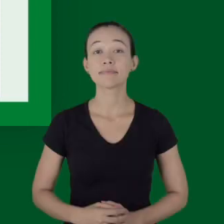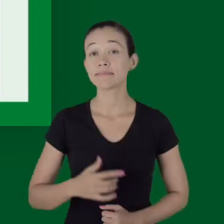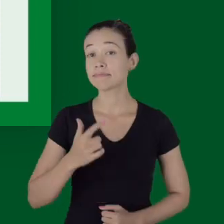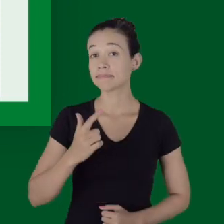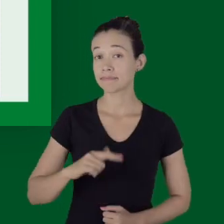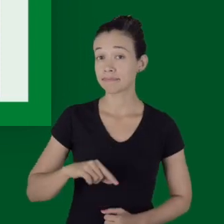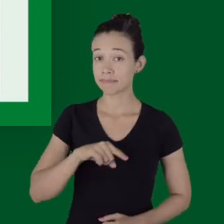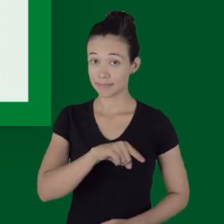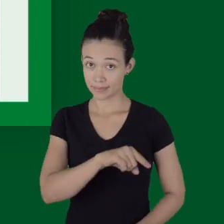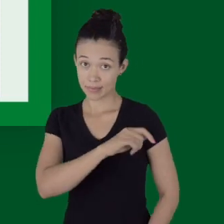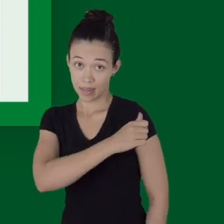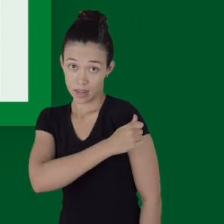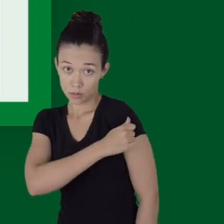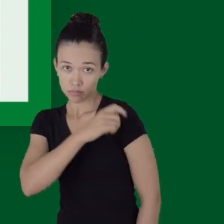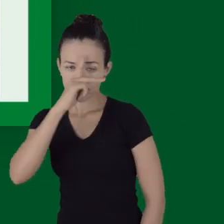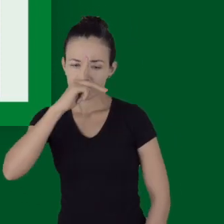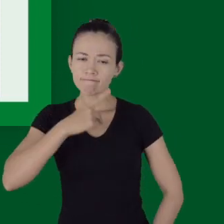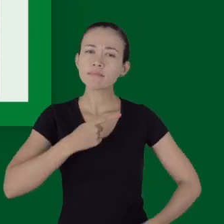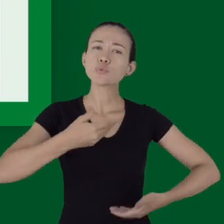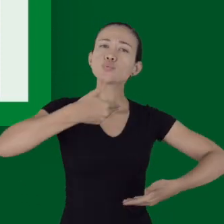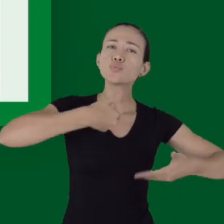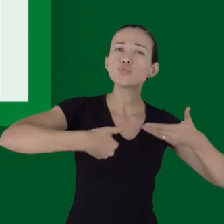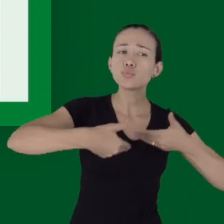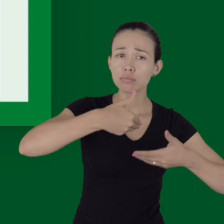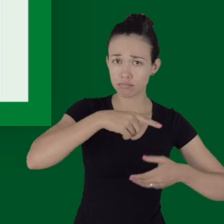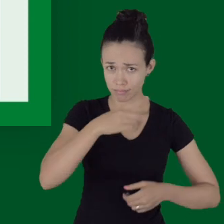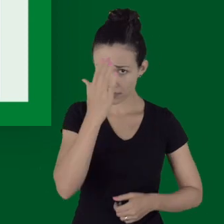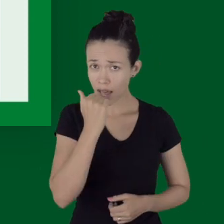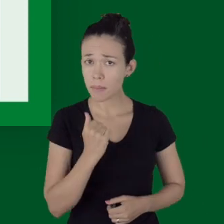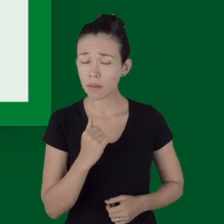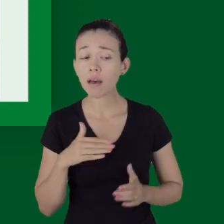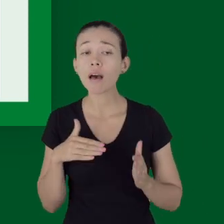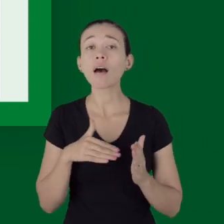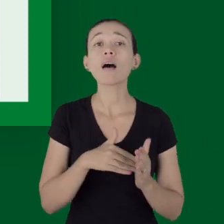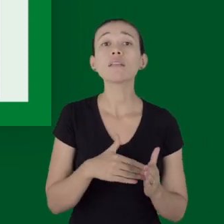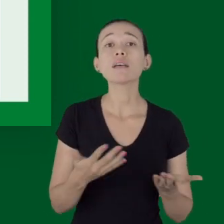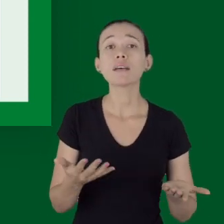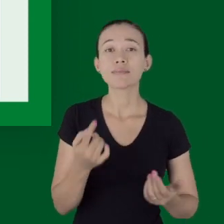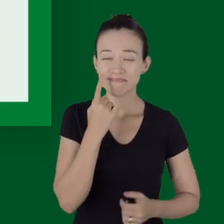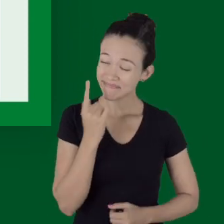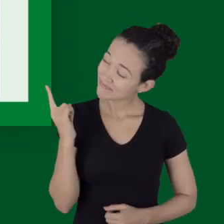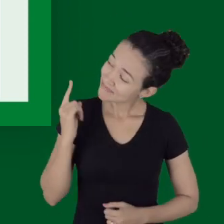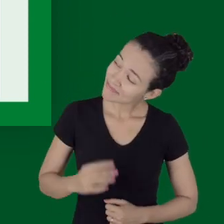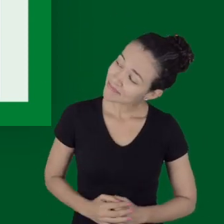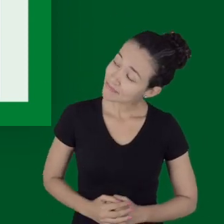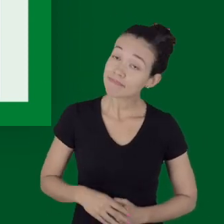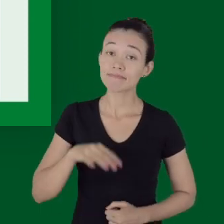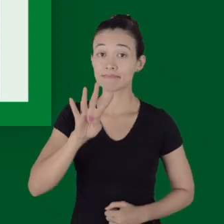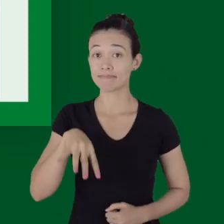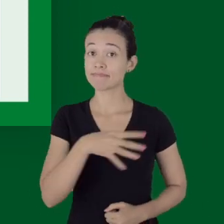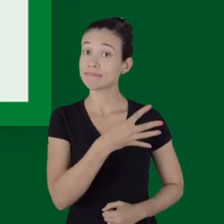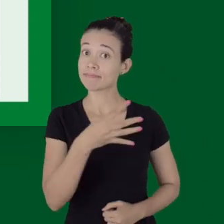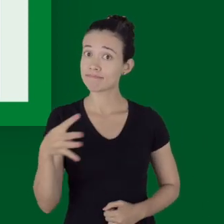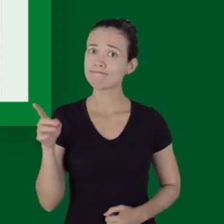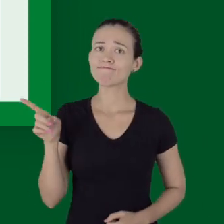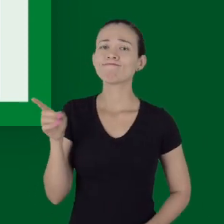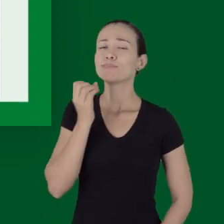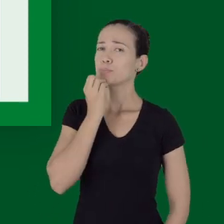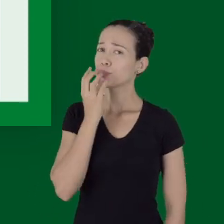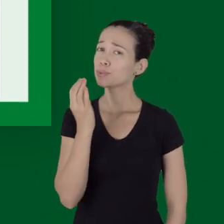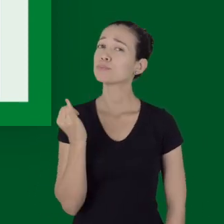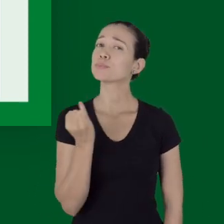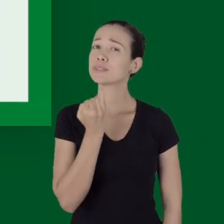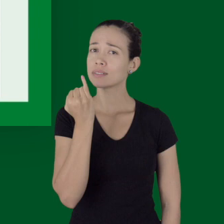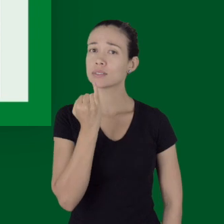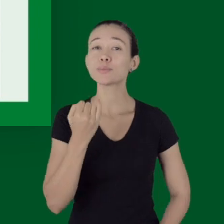E essa tabela aqui, que é uma das tabelas mais importantes aqui do plano de